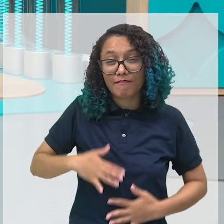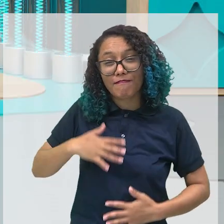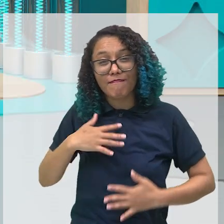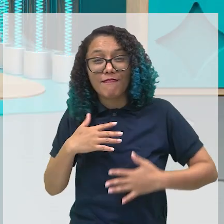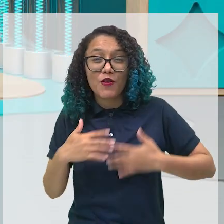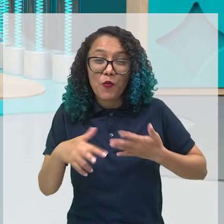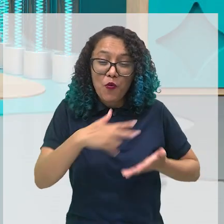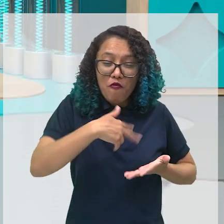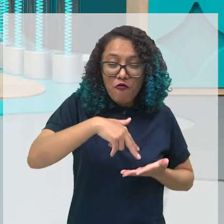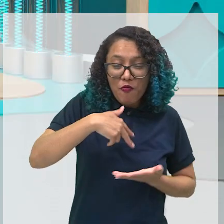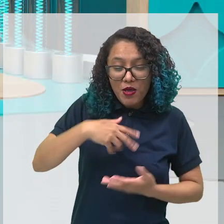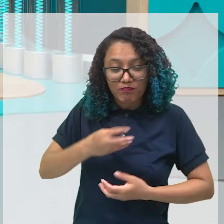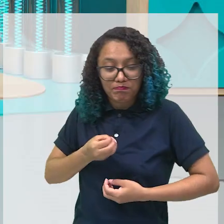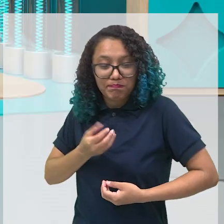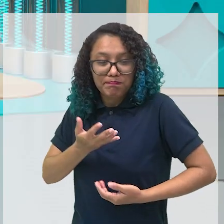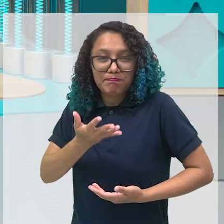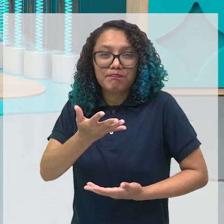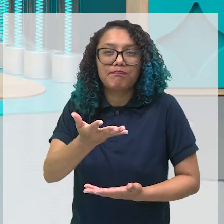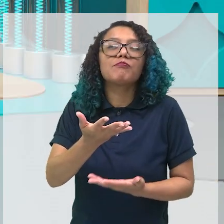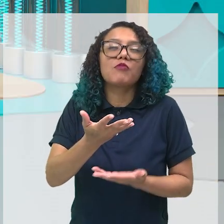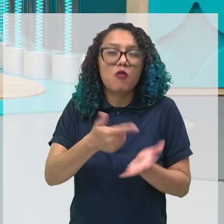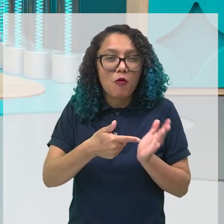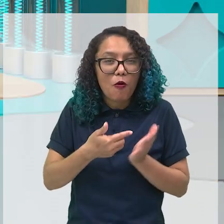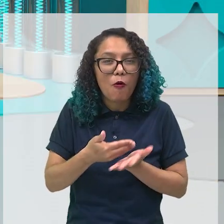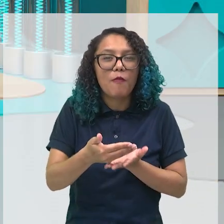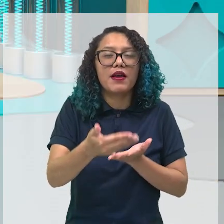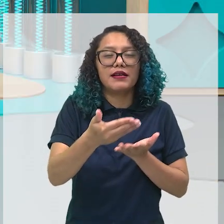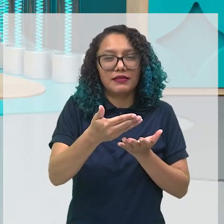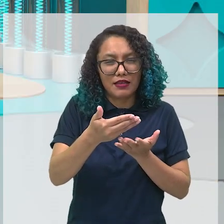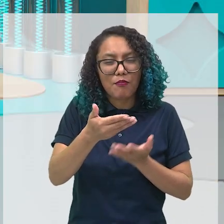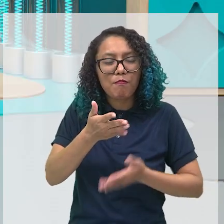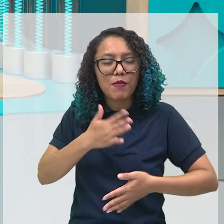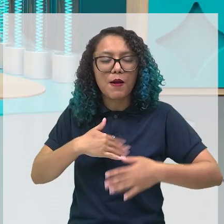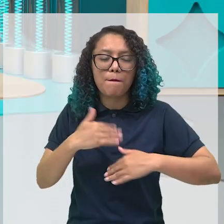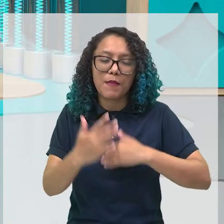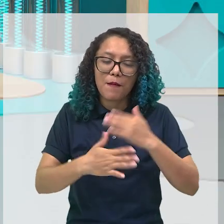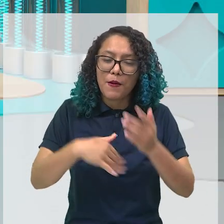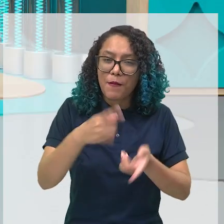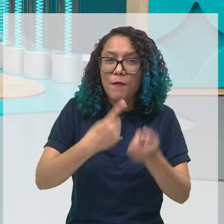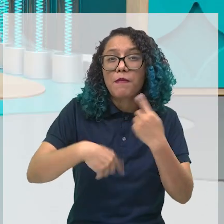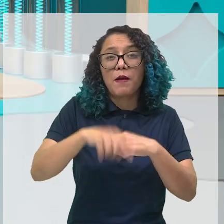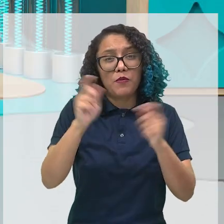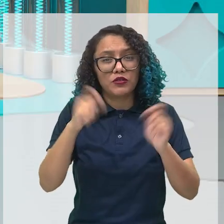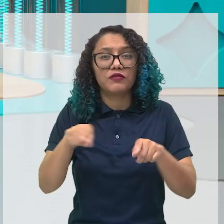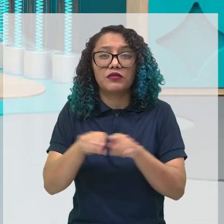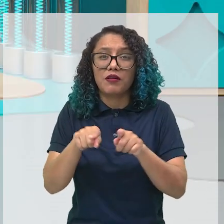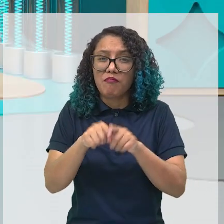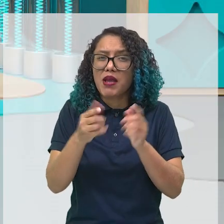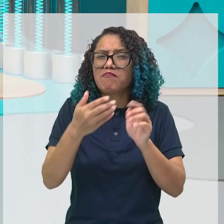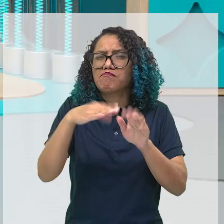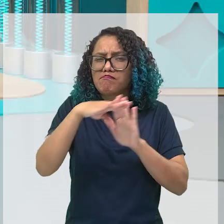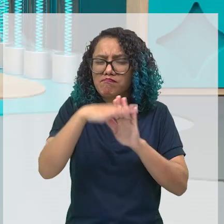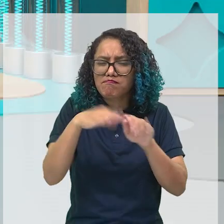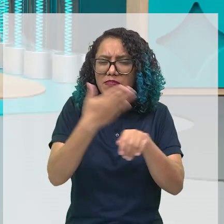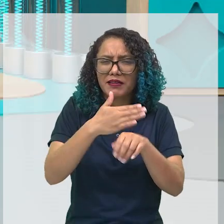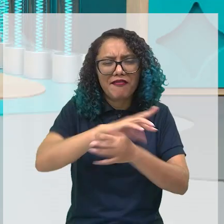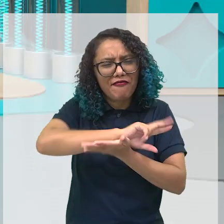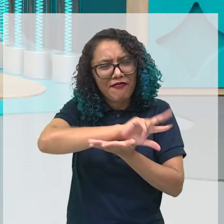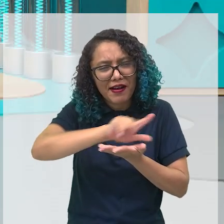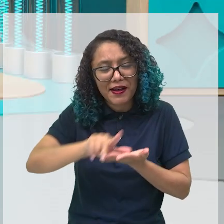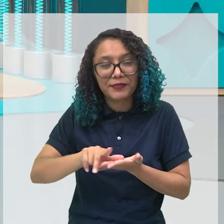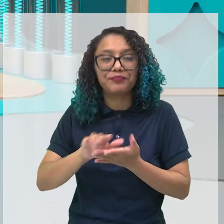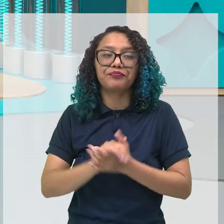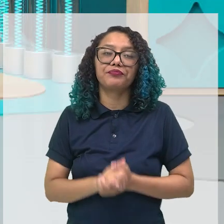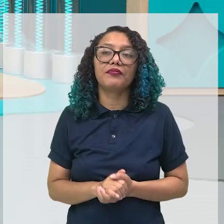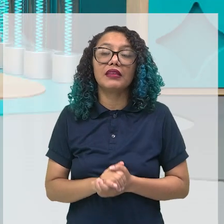ali nos pequenos passitos, que depois evoluem e se tornam grandes coreografias de salsa. Bom, a